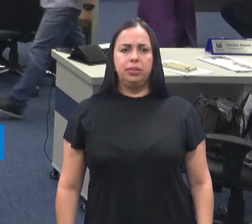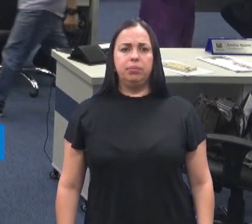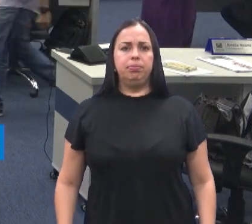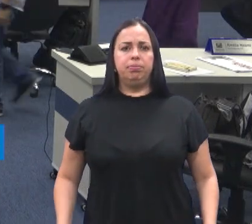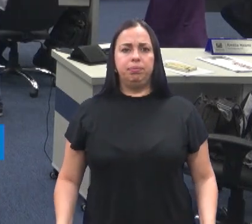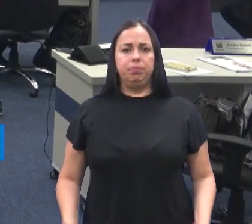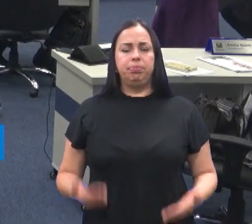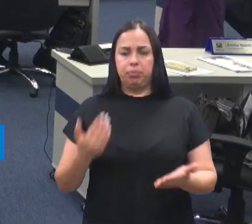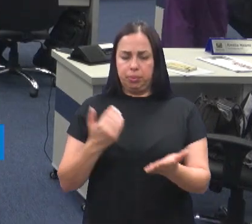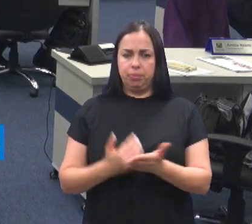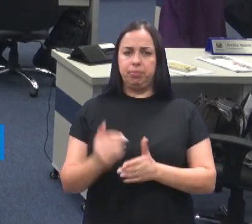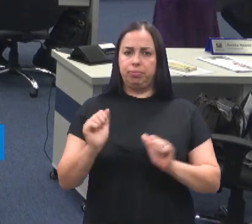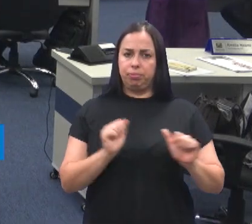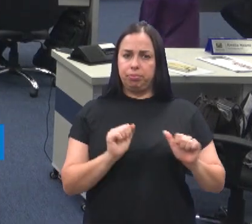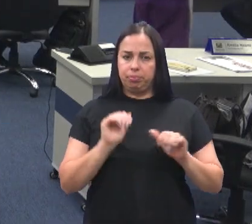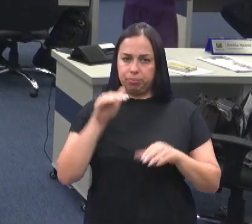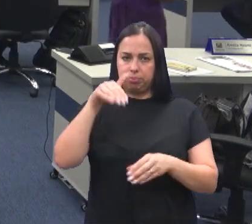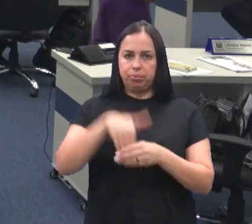Aberta a votação.